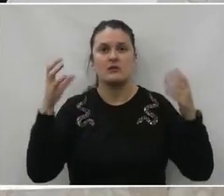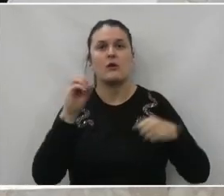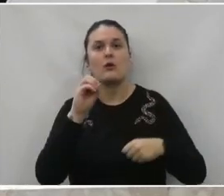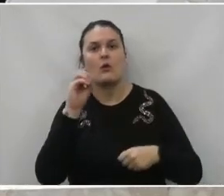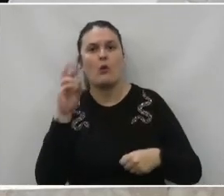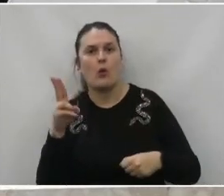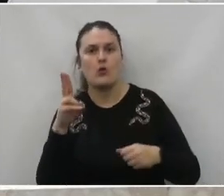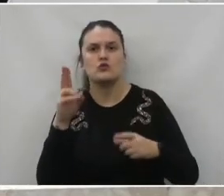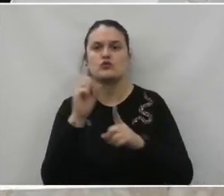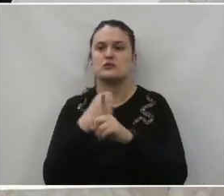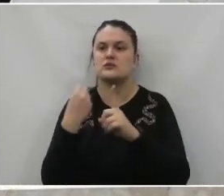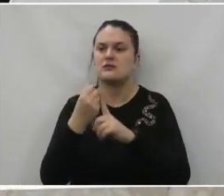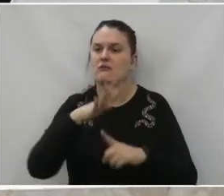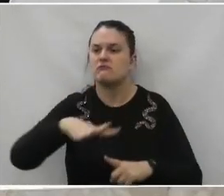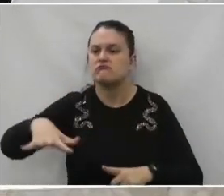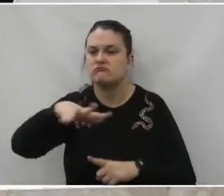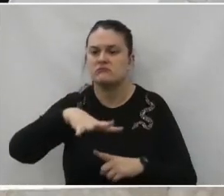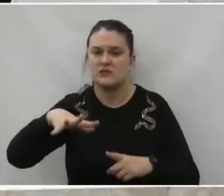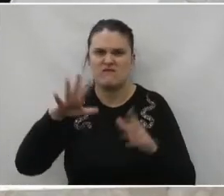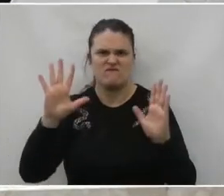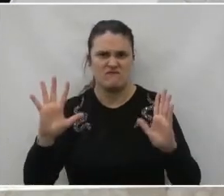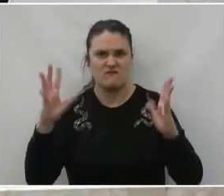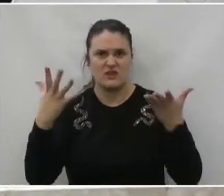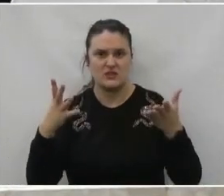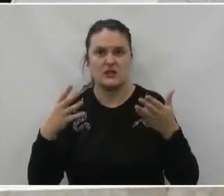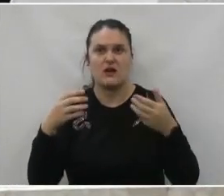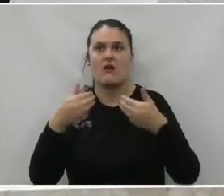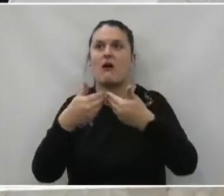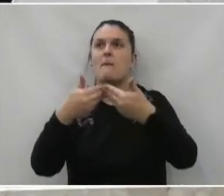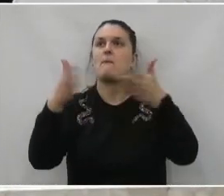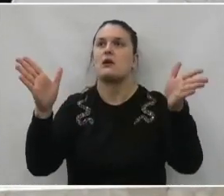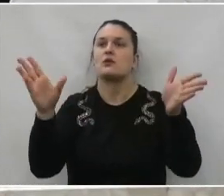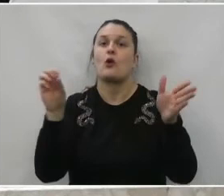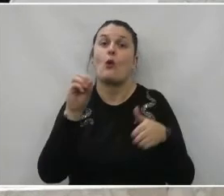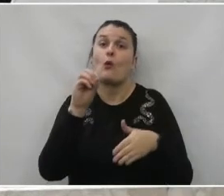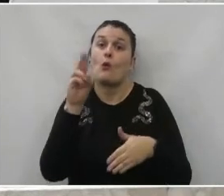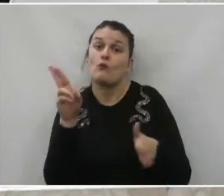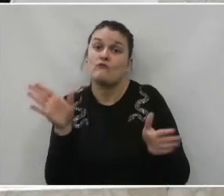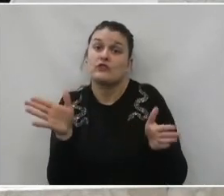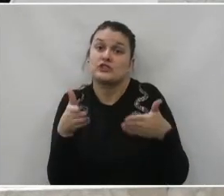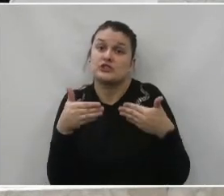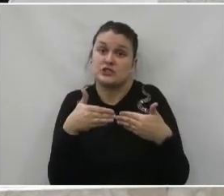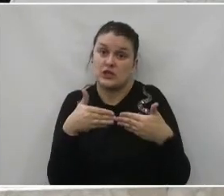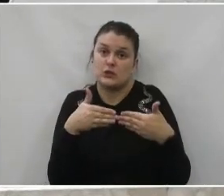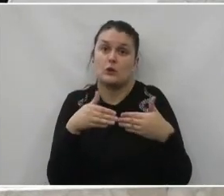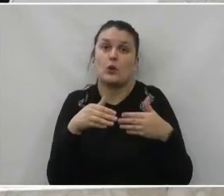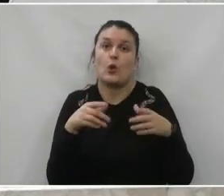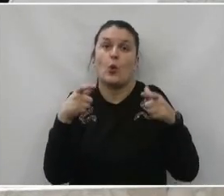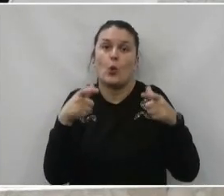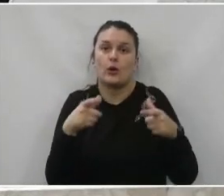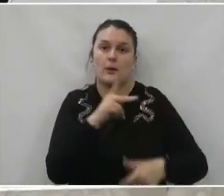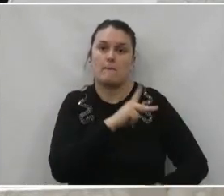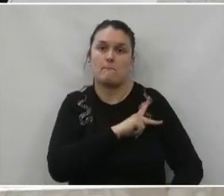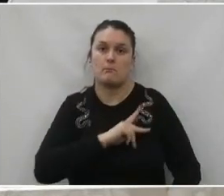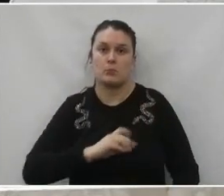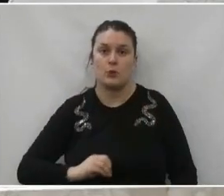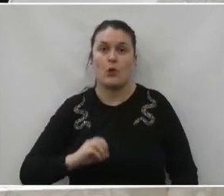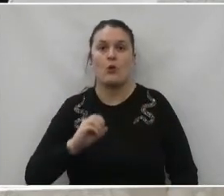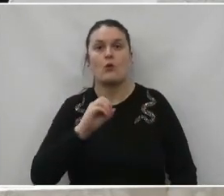evento social recreativo, realizado em local aberto ou fechado, em espaços públicos ou